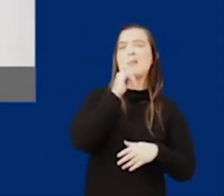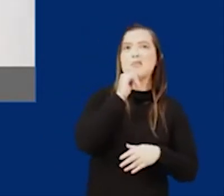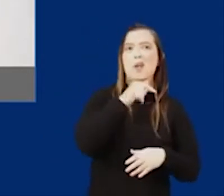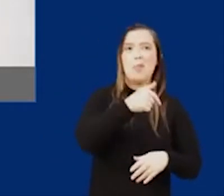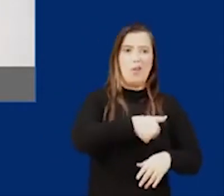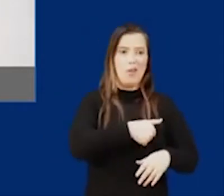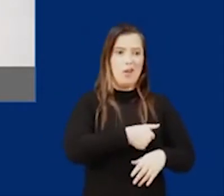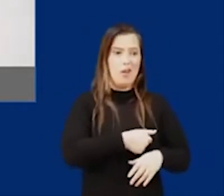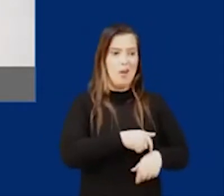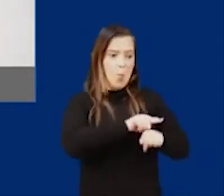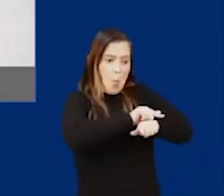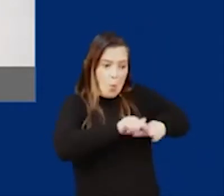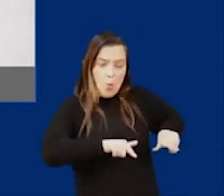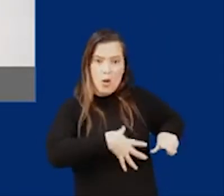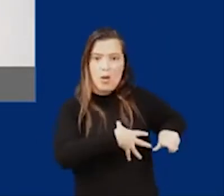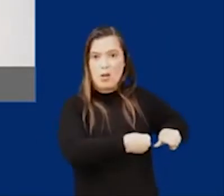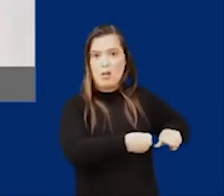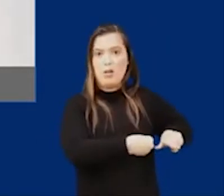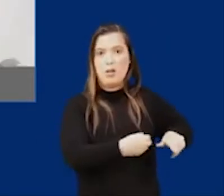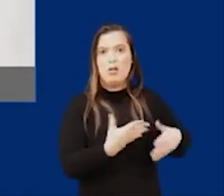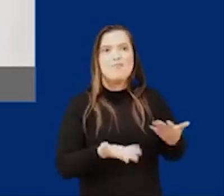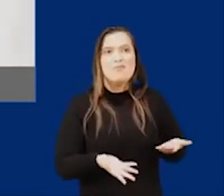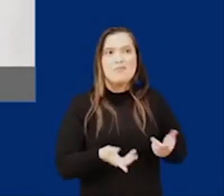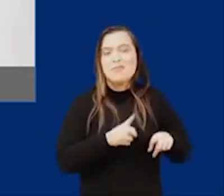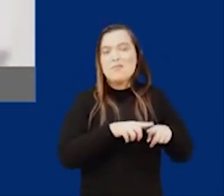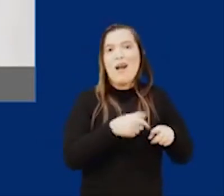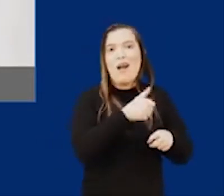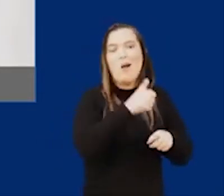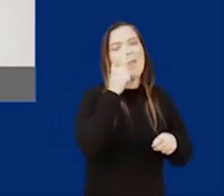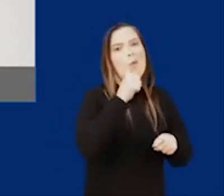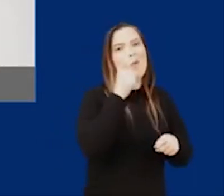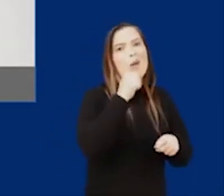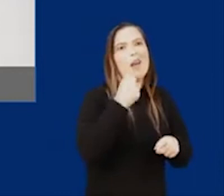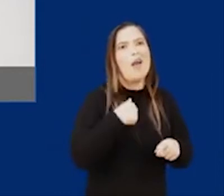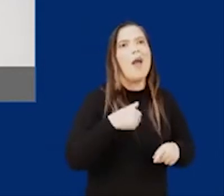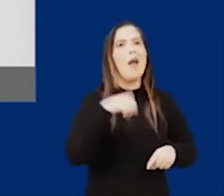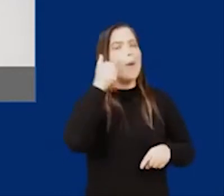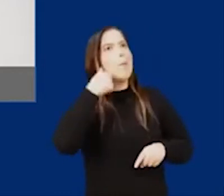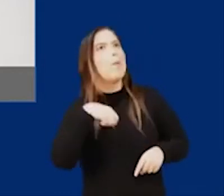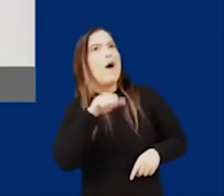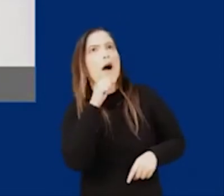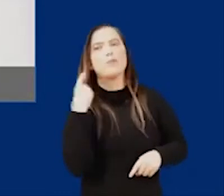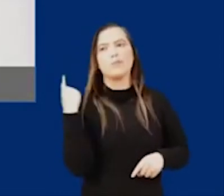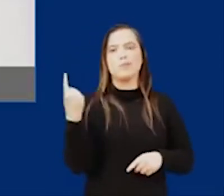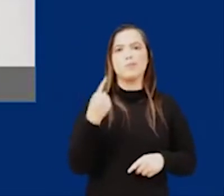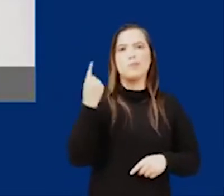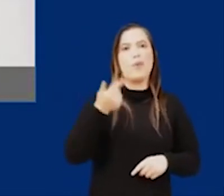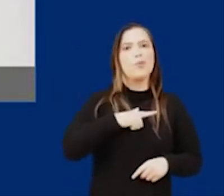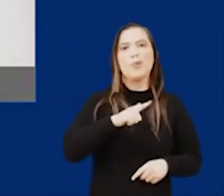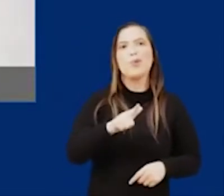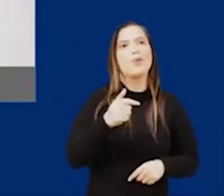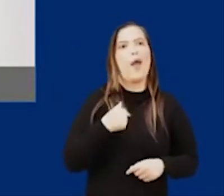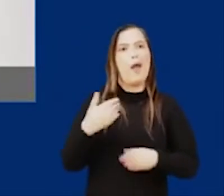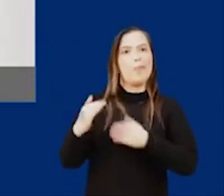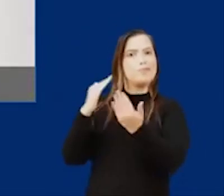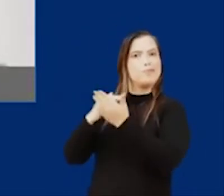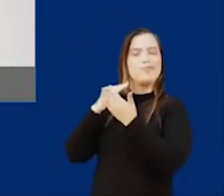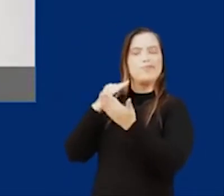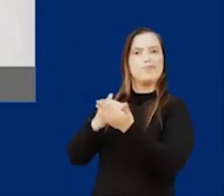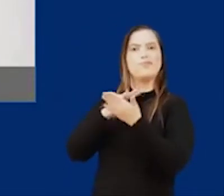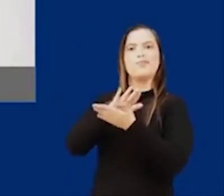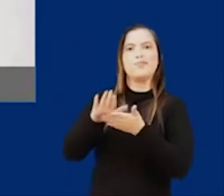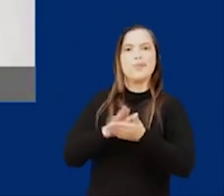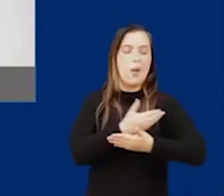secou. Mas essa mulher, ela é mãe solo, ela não teve rede de apoio, esse